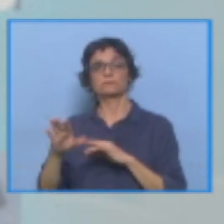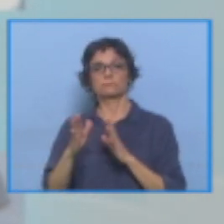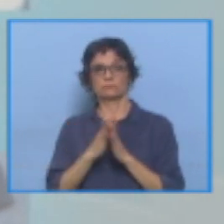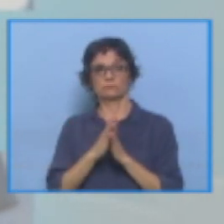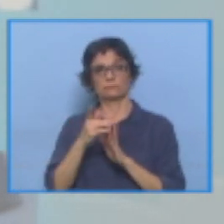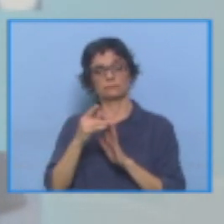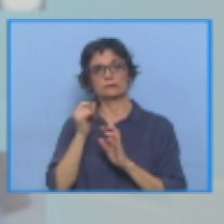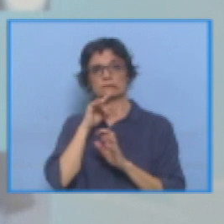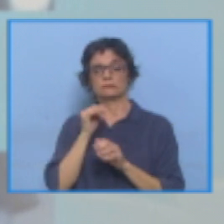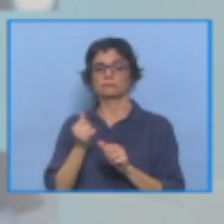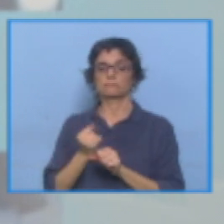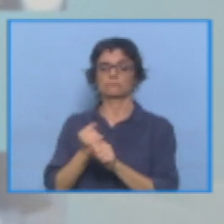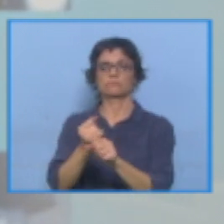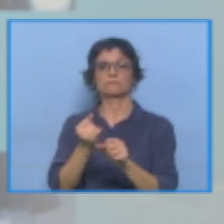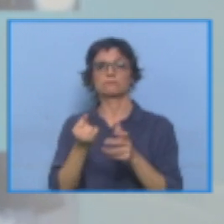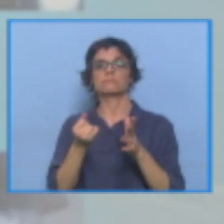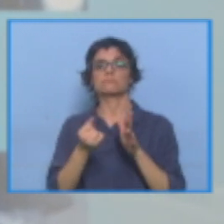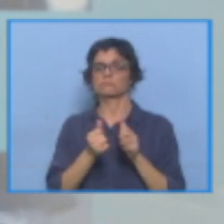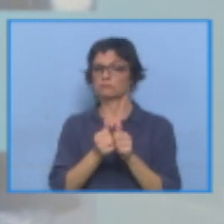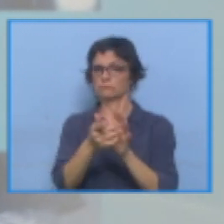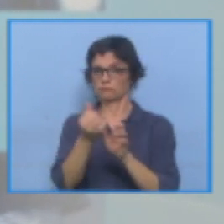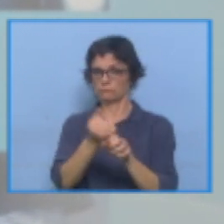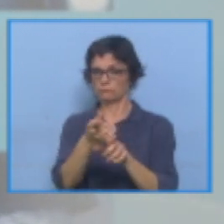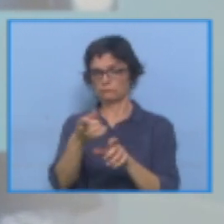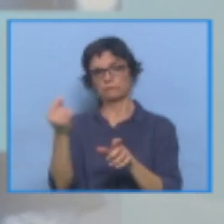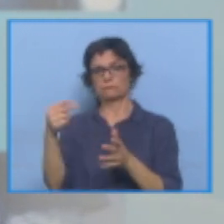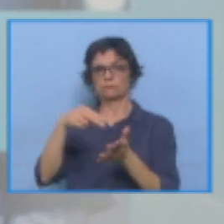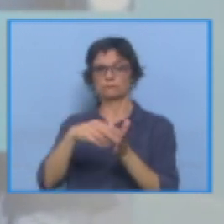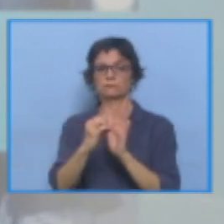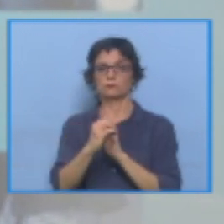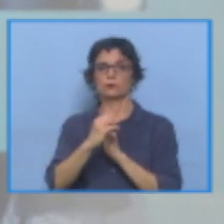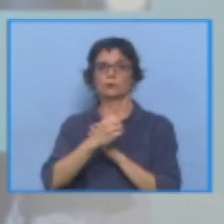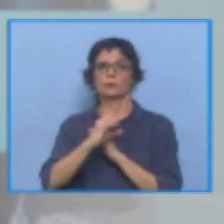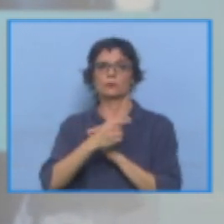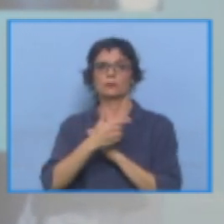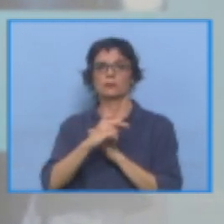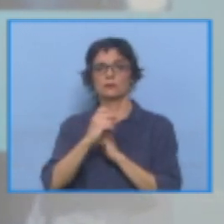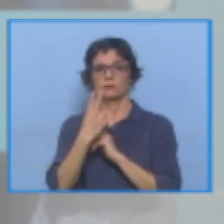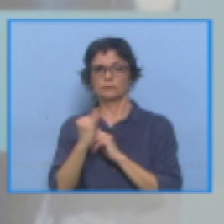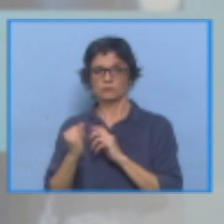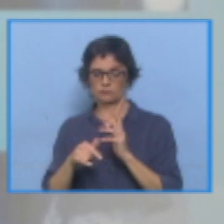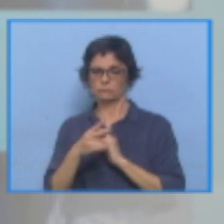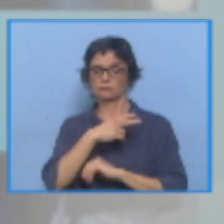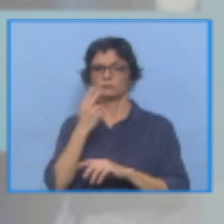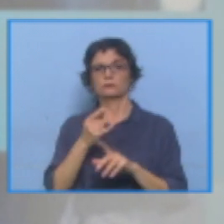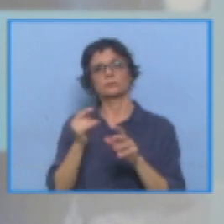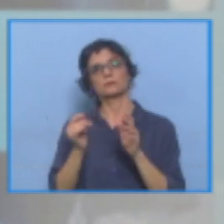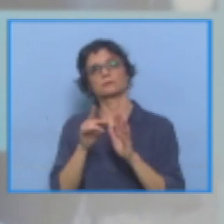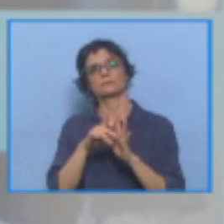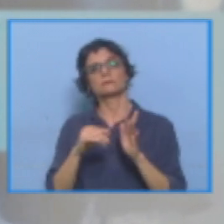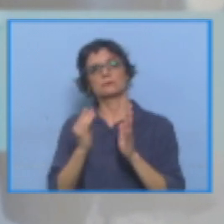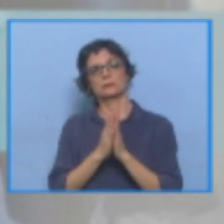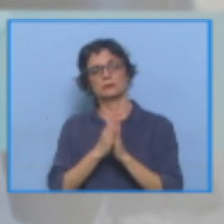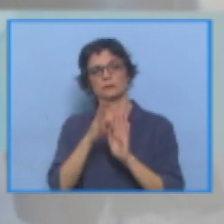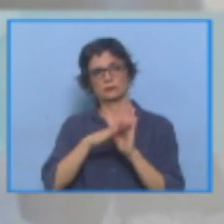esteve Otávio Carmo, vaticanista e chefe de redação da agência Eclésia, com quem vamos conversar dentro de minutos. Para já ficamos